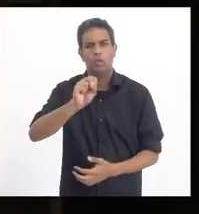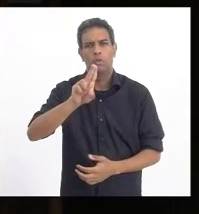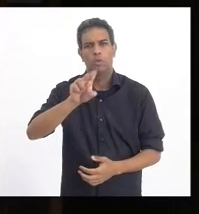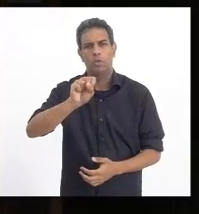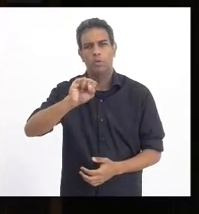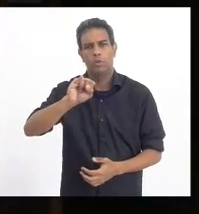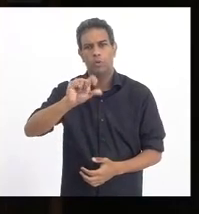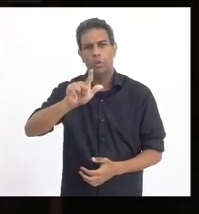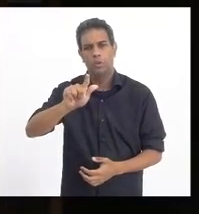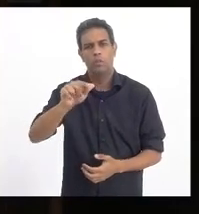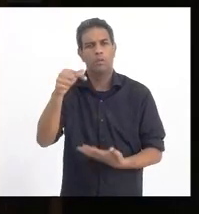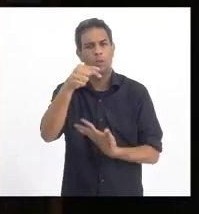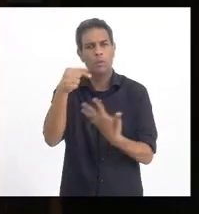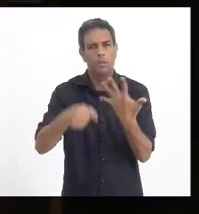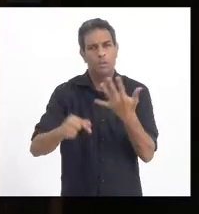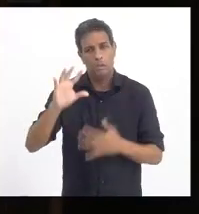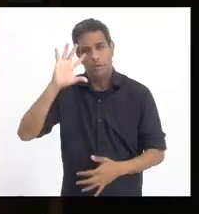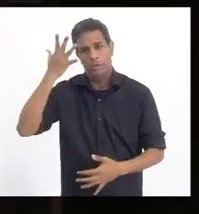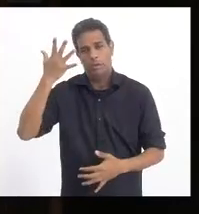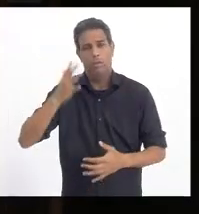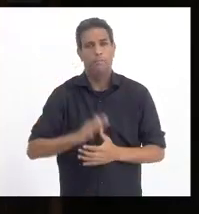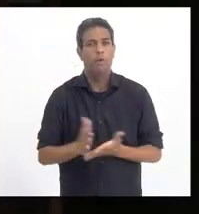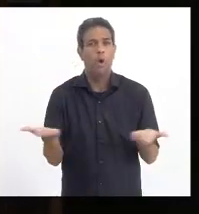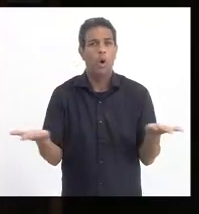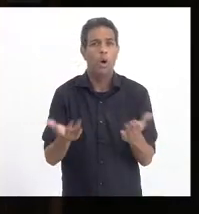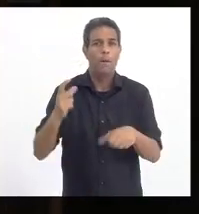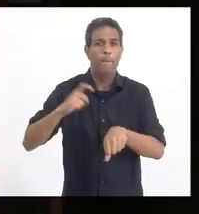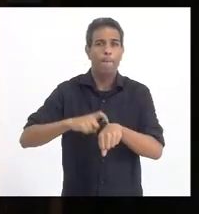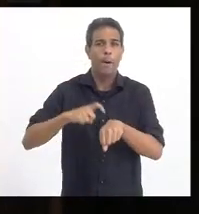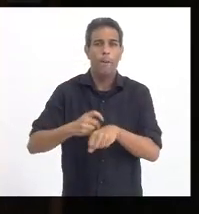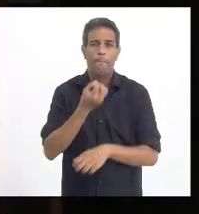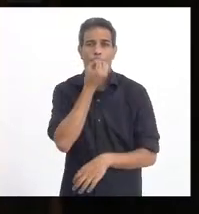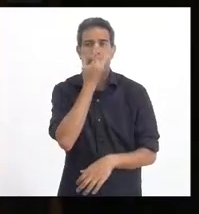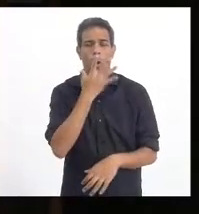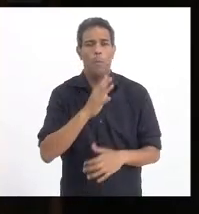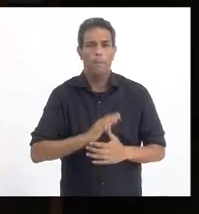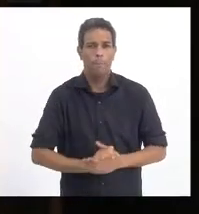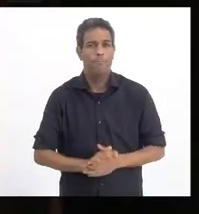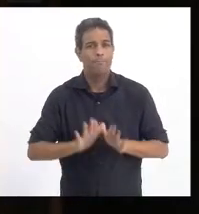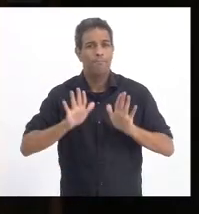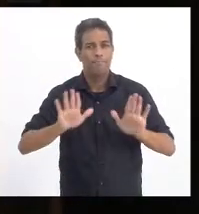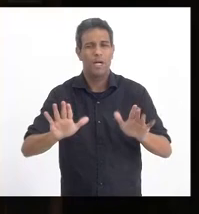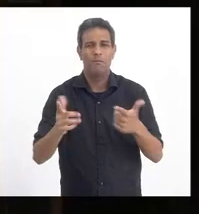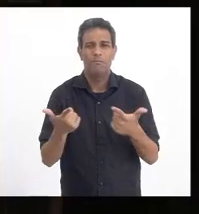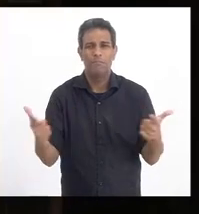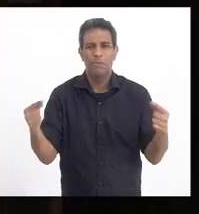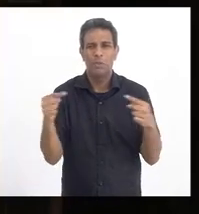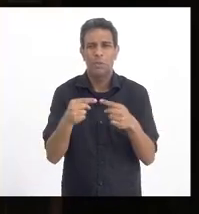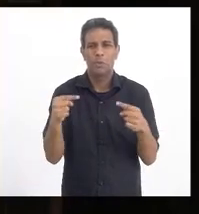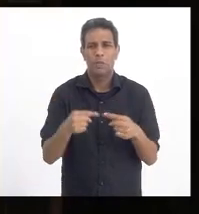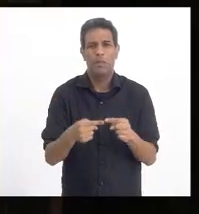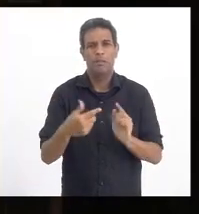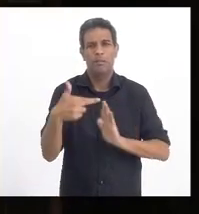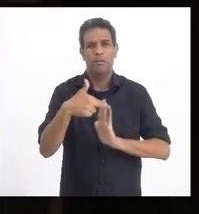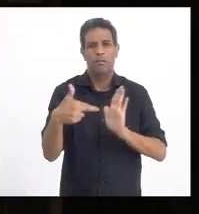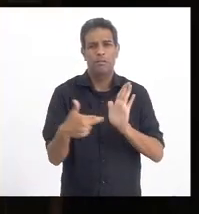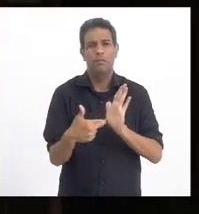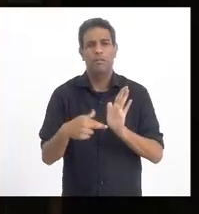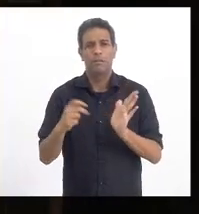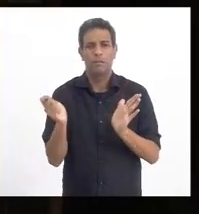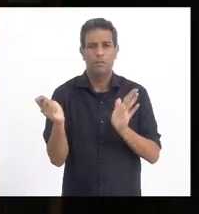Gui conseguimos resolver isso e hoje roda bem isso só que não existe essa rubrika